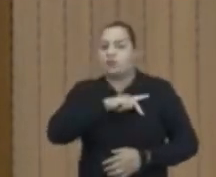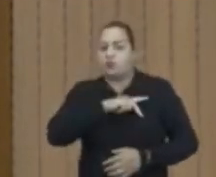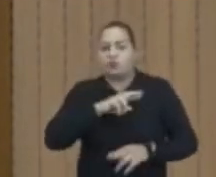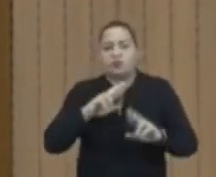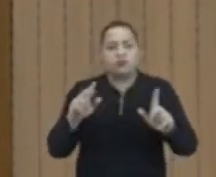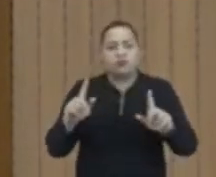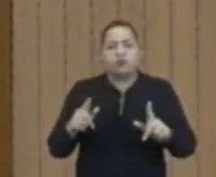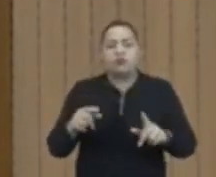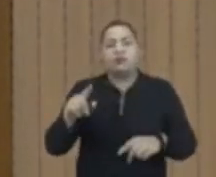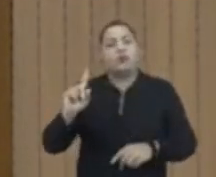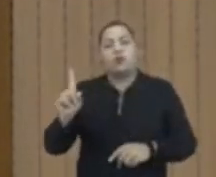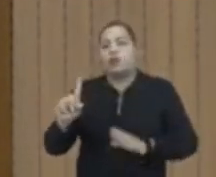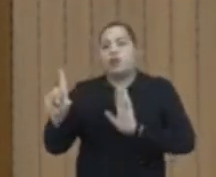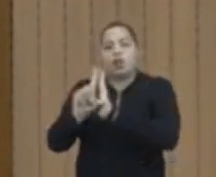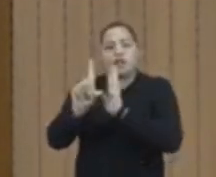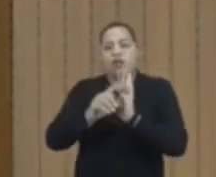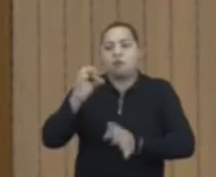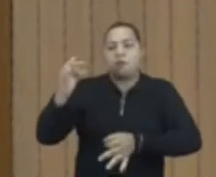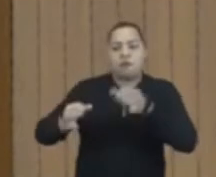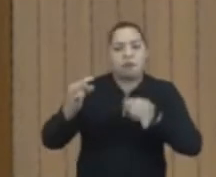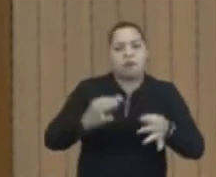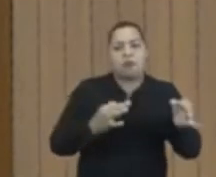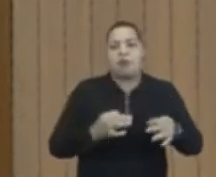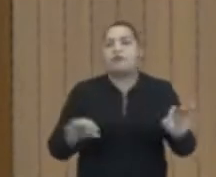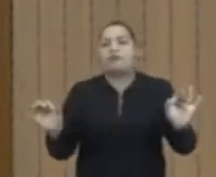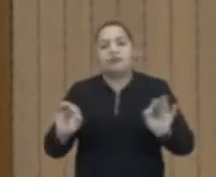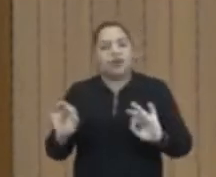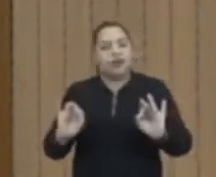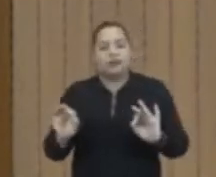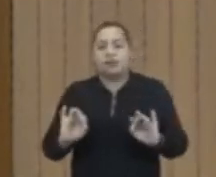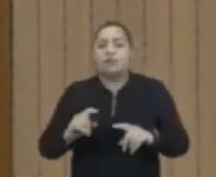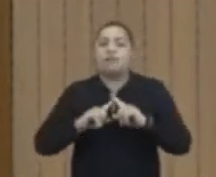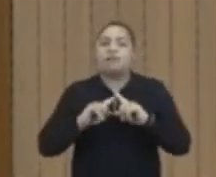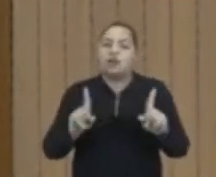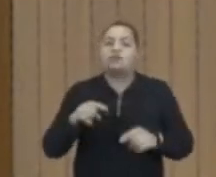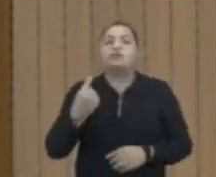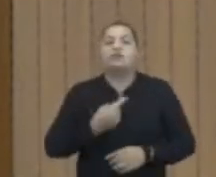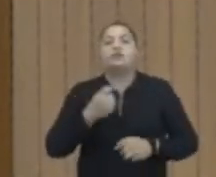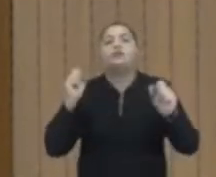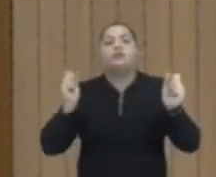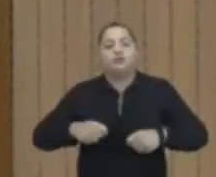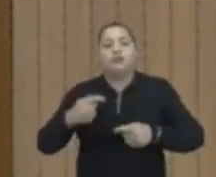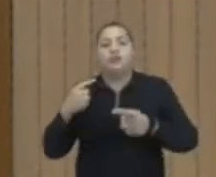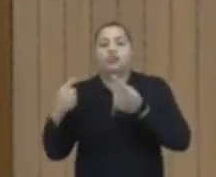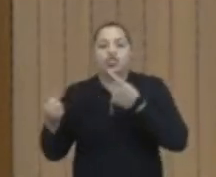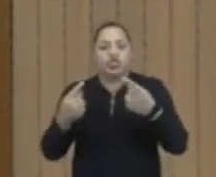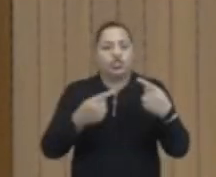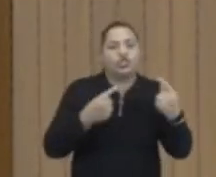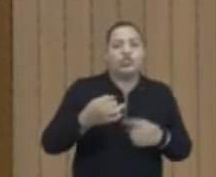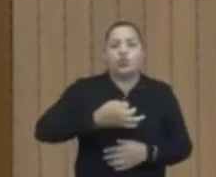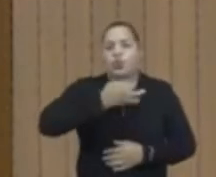de julgar, mas em todos esses aspectos podemos dialogar, emitir